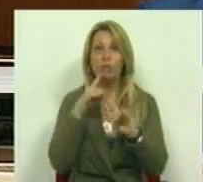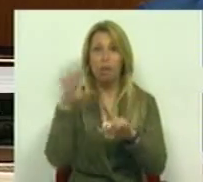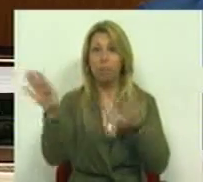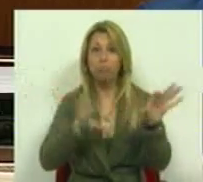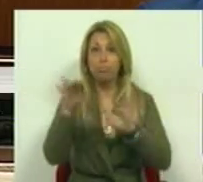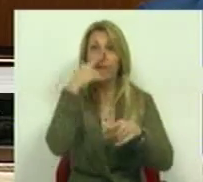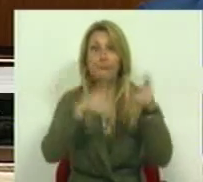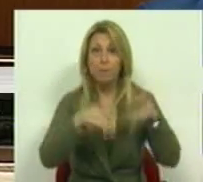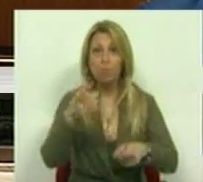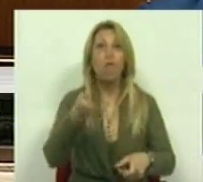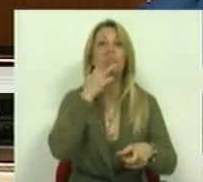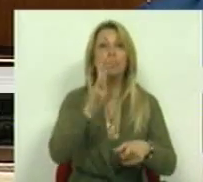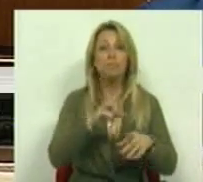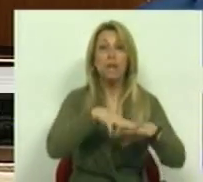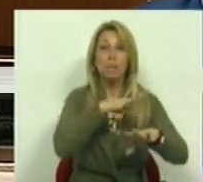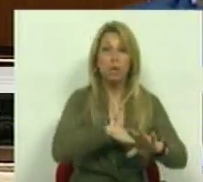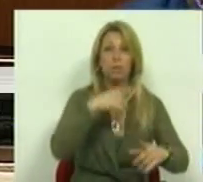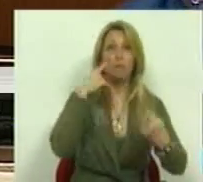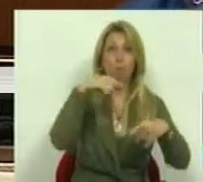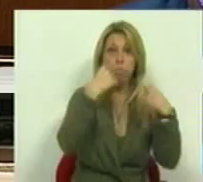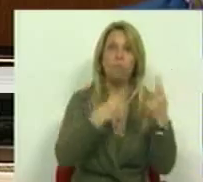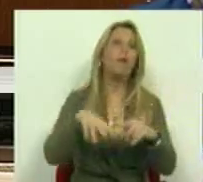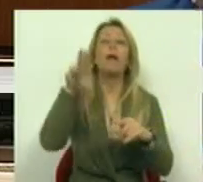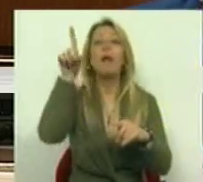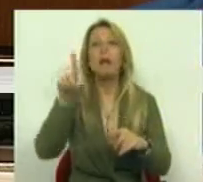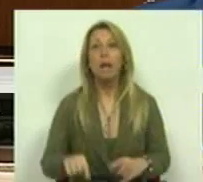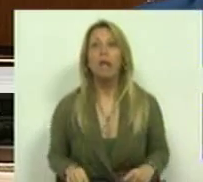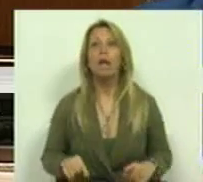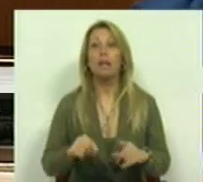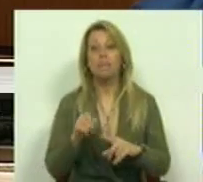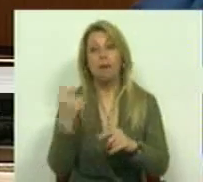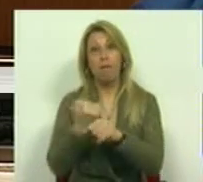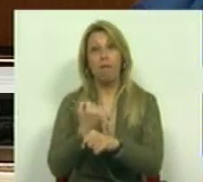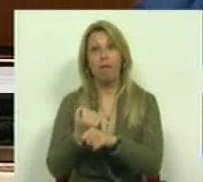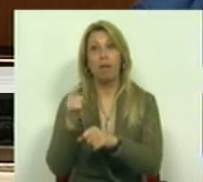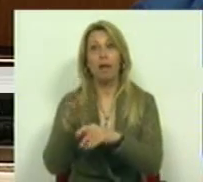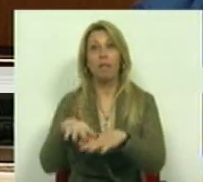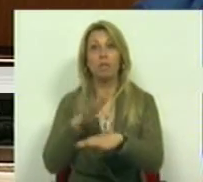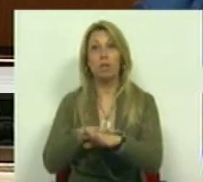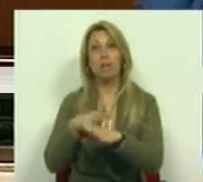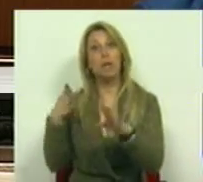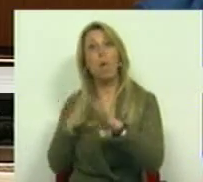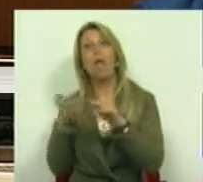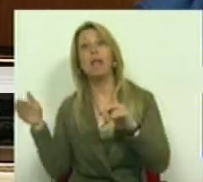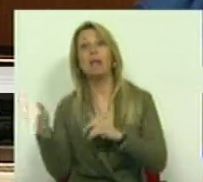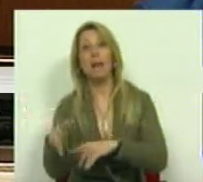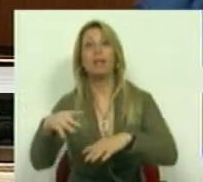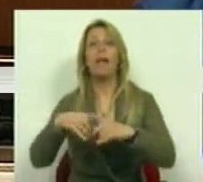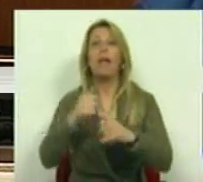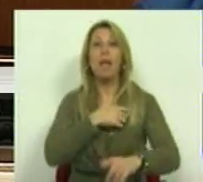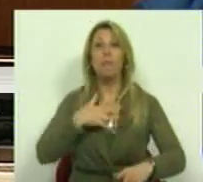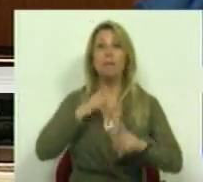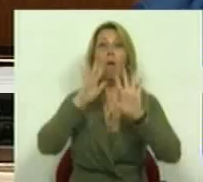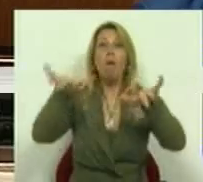pessoal dirigente na administração pública e também os termos em que na administração indireta e empresarial poderão ser recrutados de